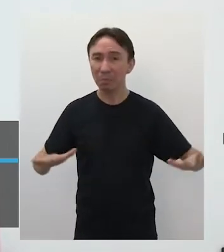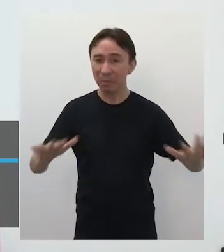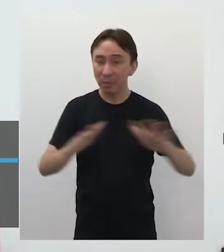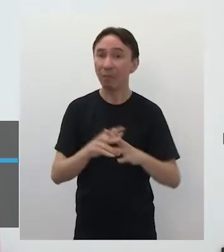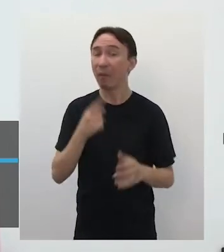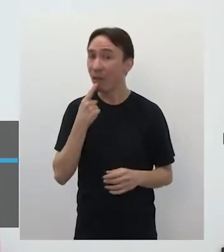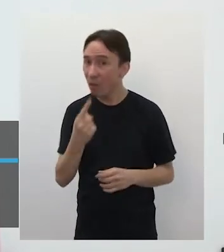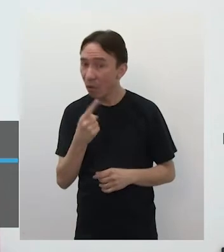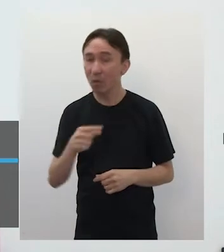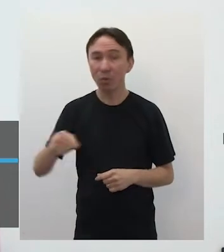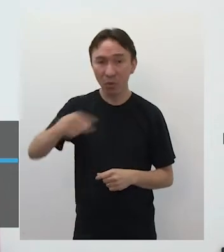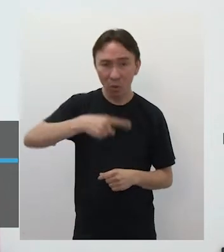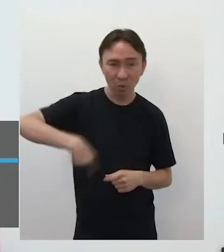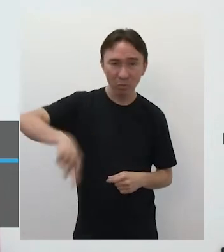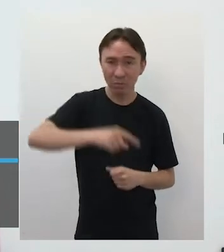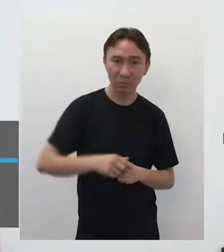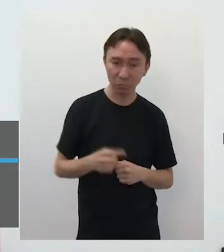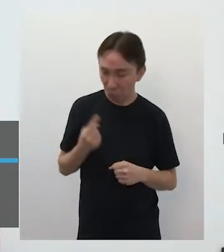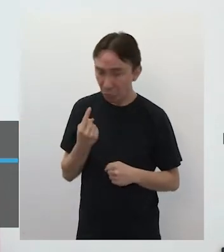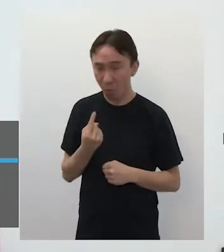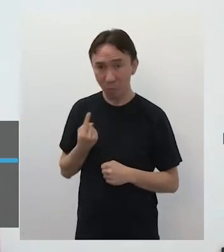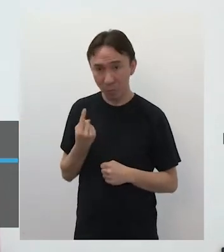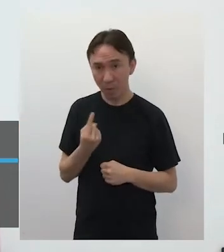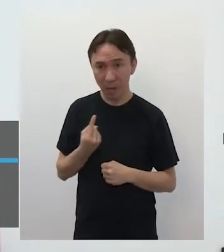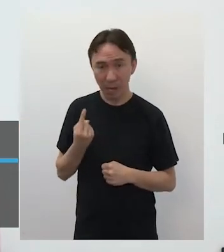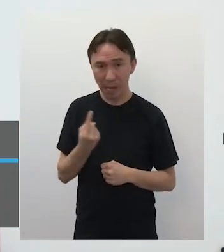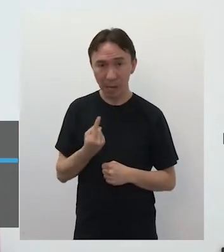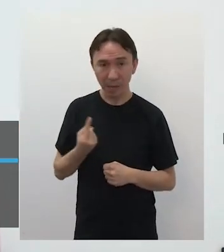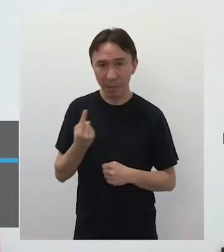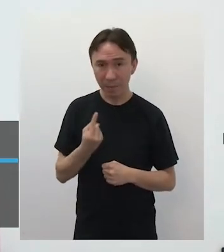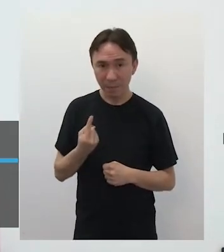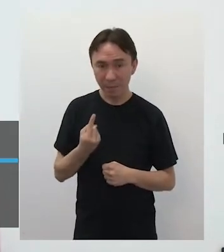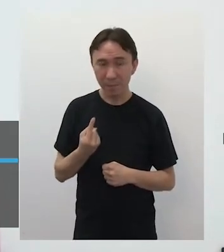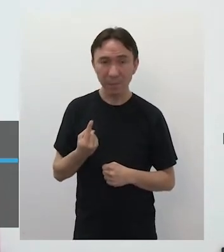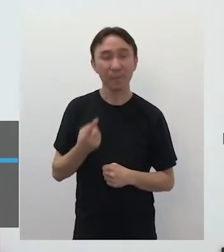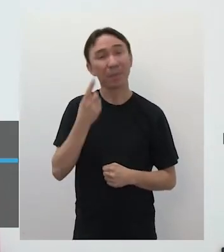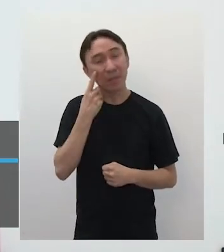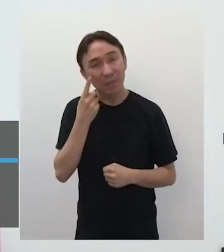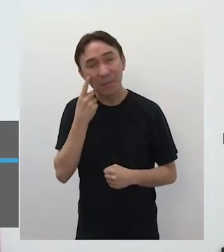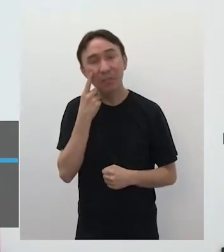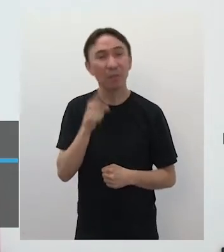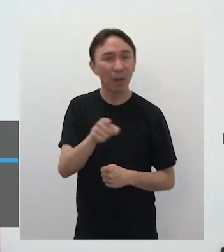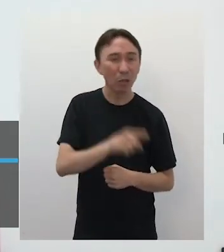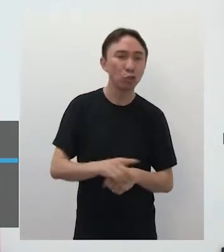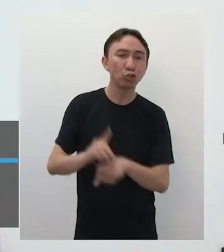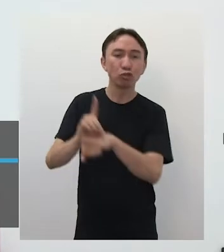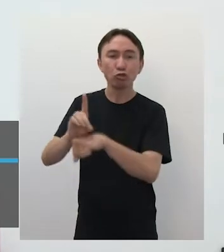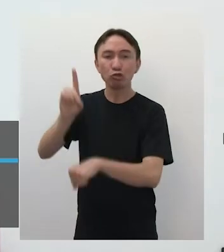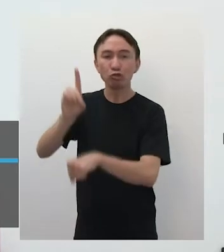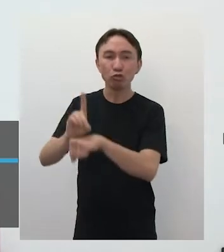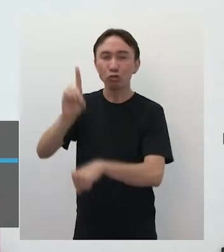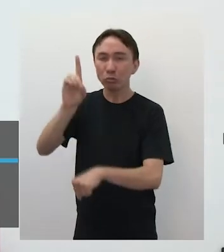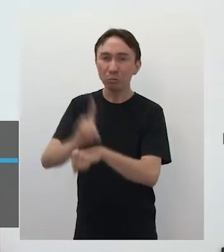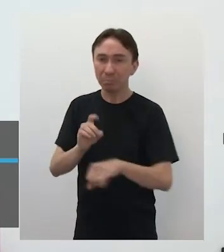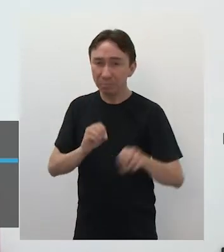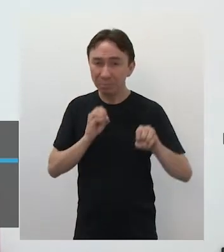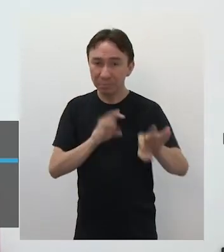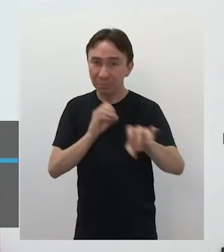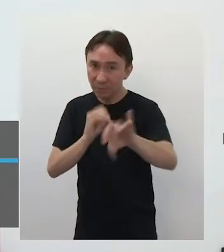parte da minha vida, o desafio fez parte da minha vida sempre, porque é um desafio para